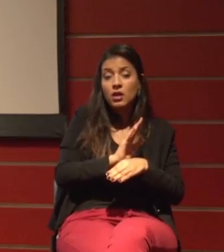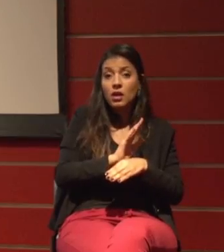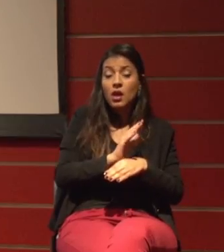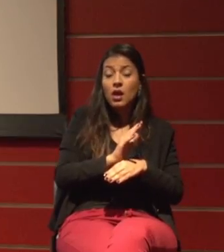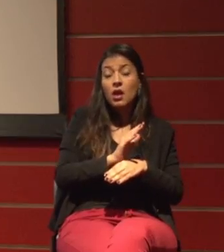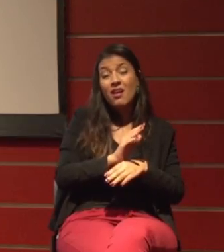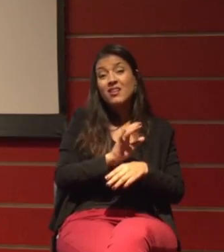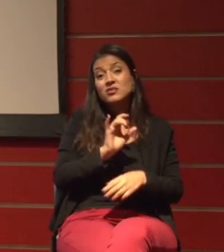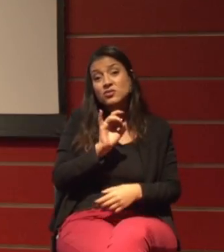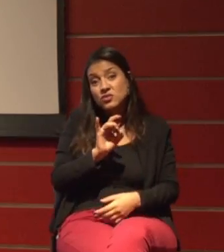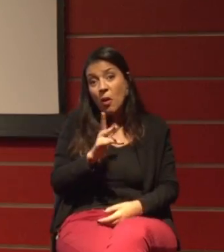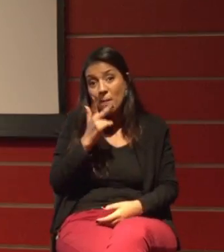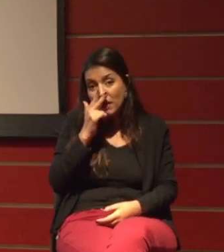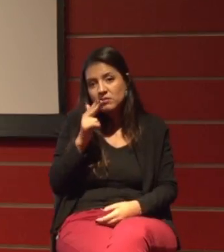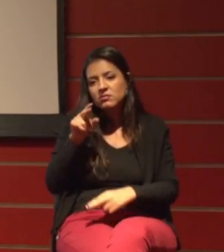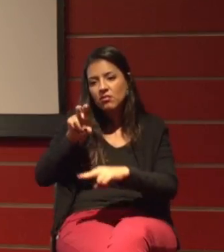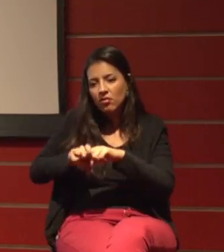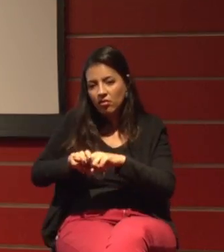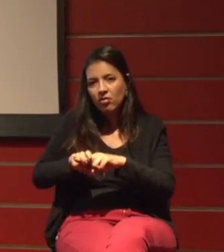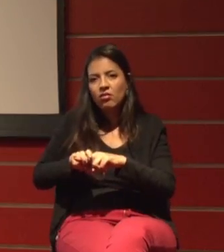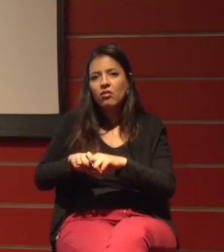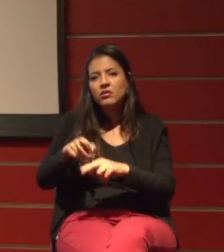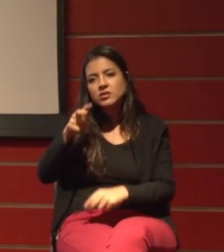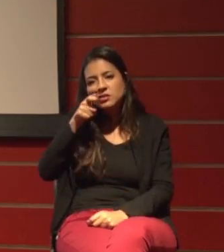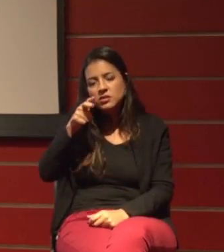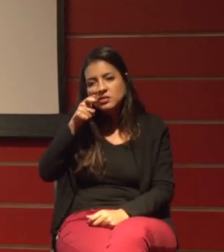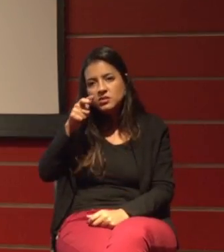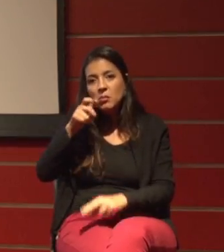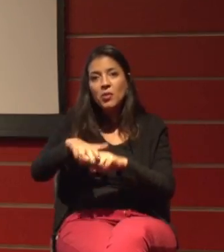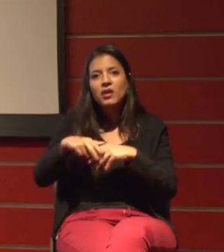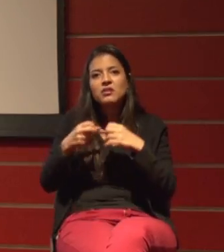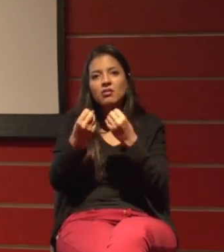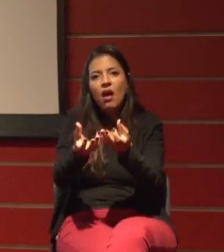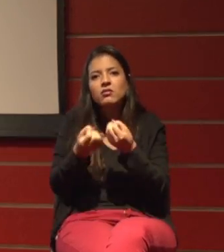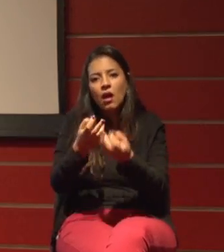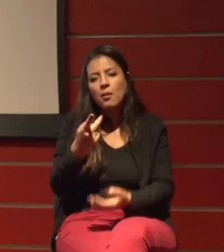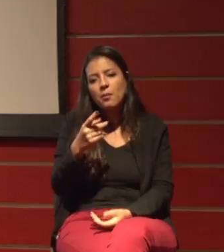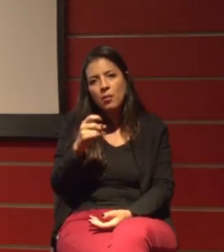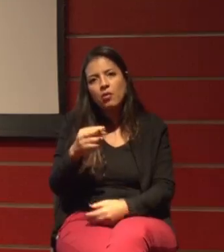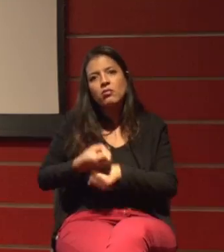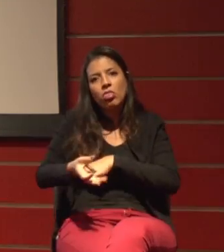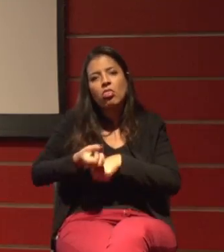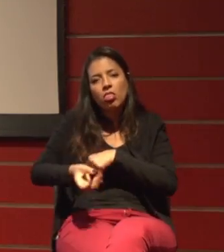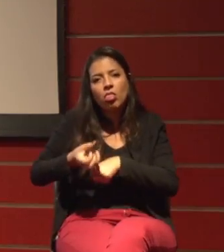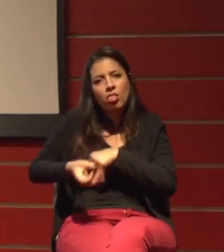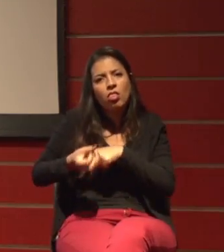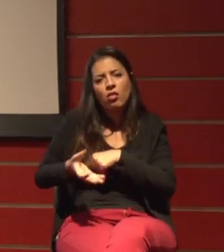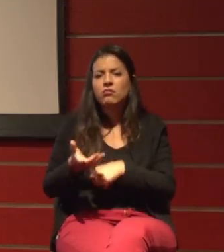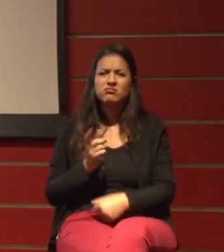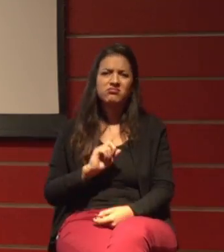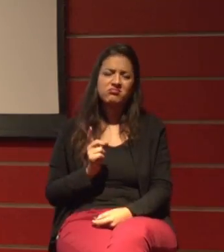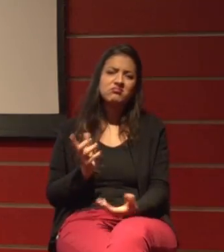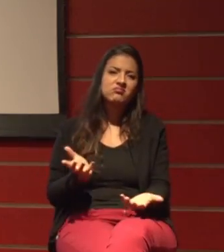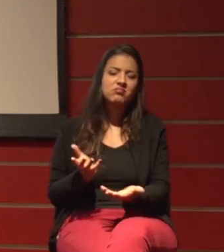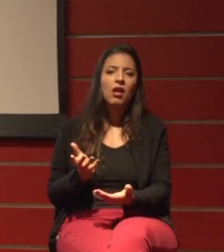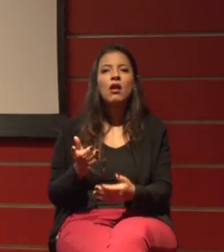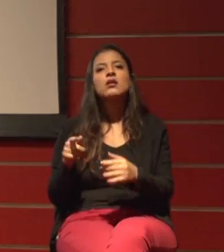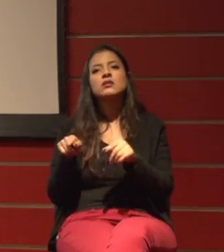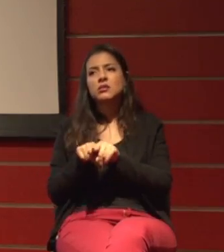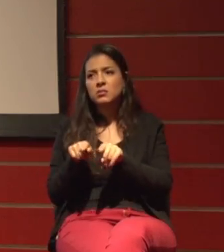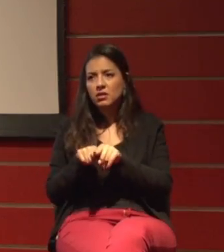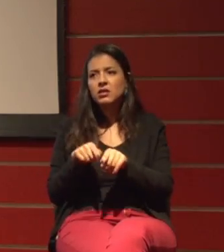necessariamente você segurar o espectador por uma série de plots E aí eh quanto eh